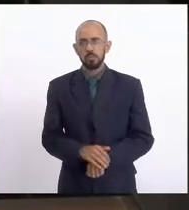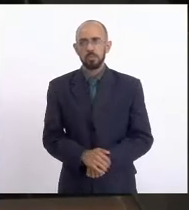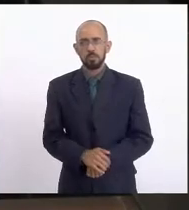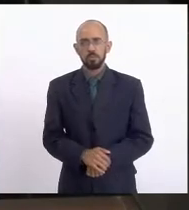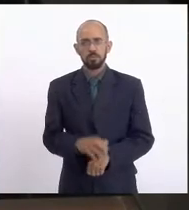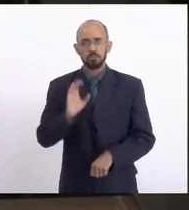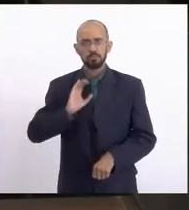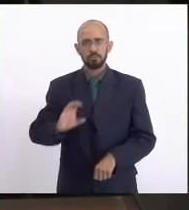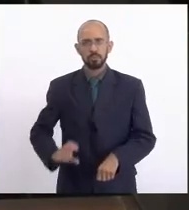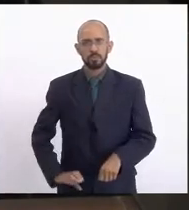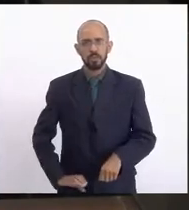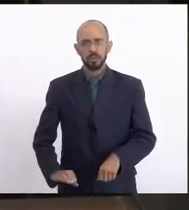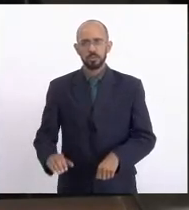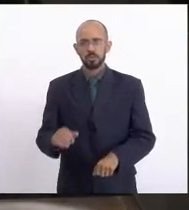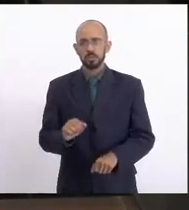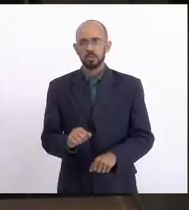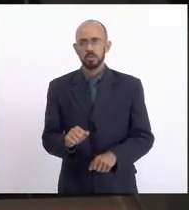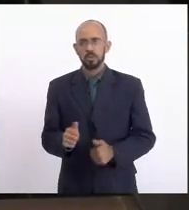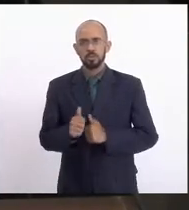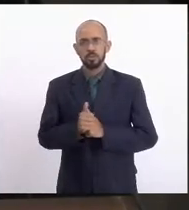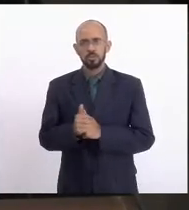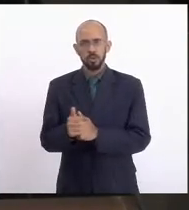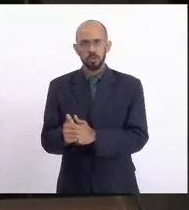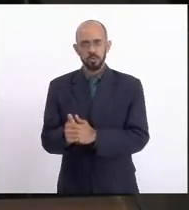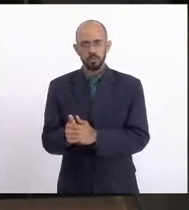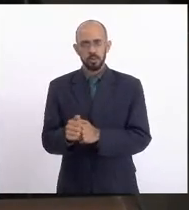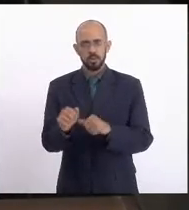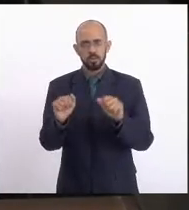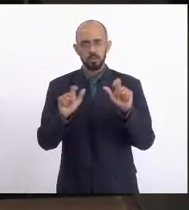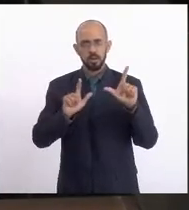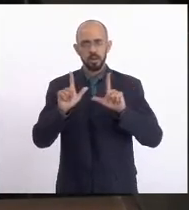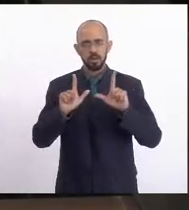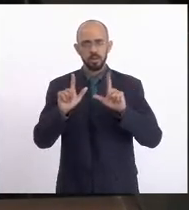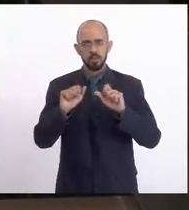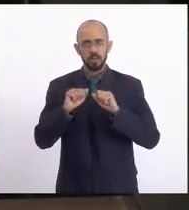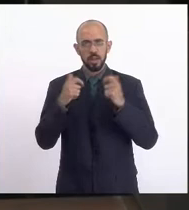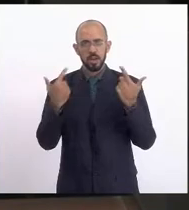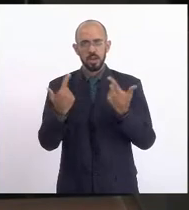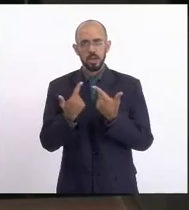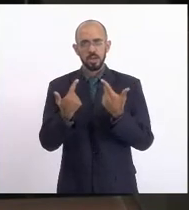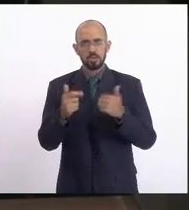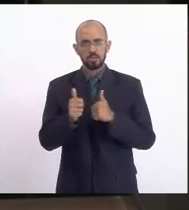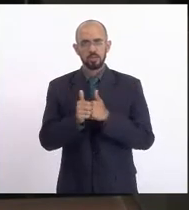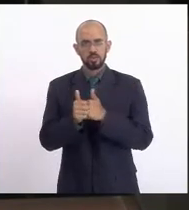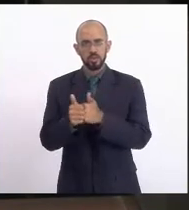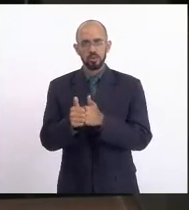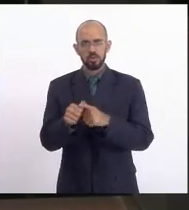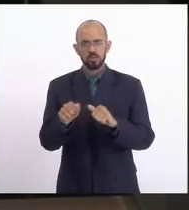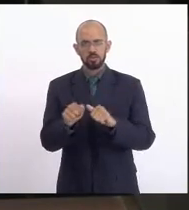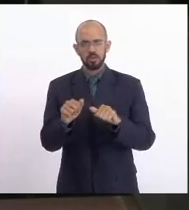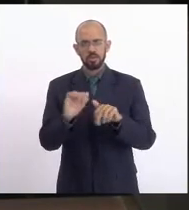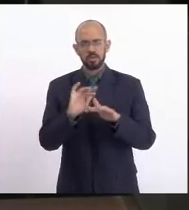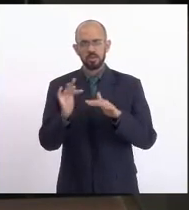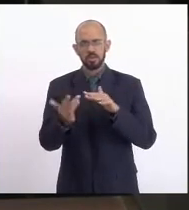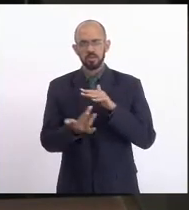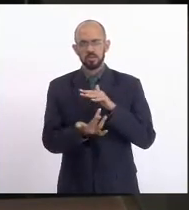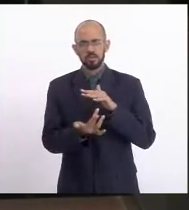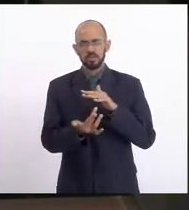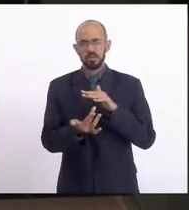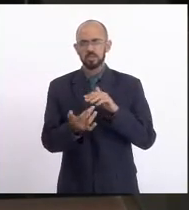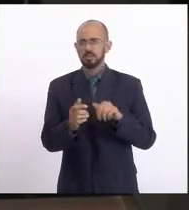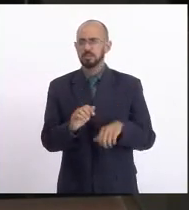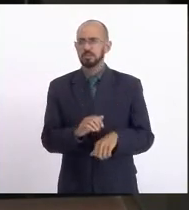cidadãs e cidadãos que nos acompanham pela TV Alerj, que nos seguem pelas redes sociais,